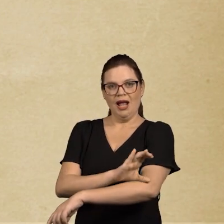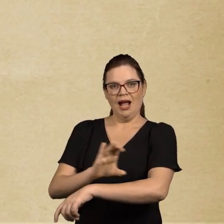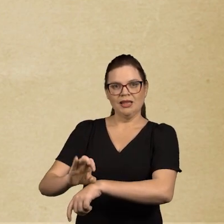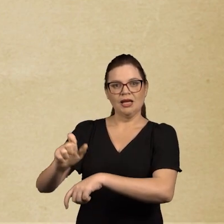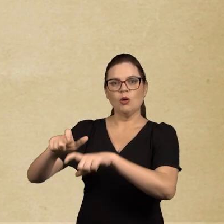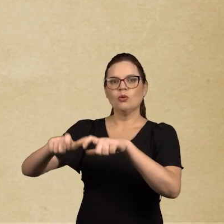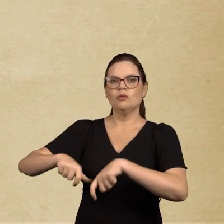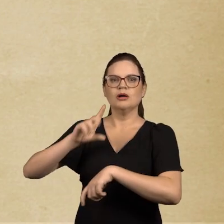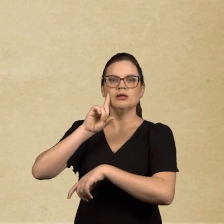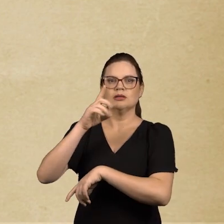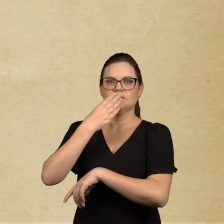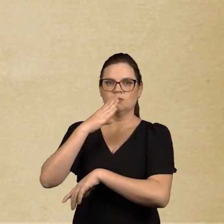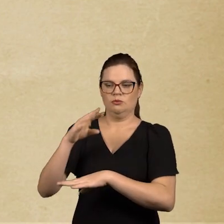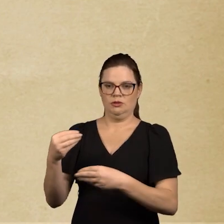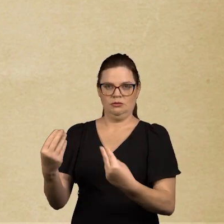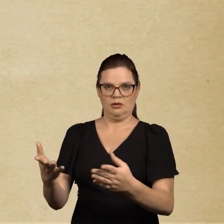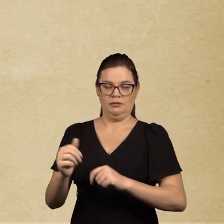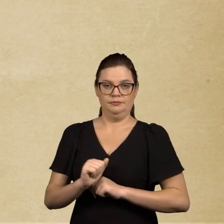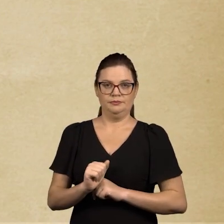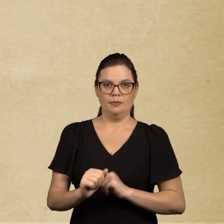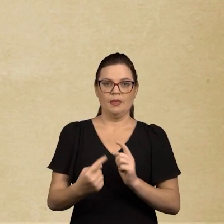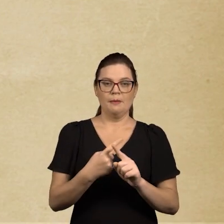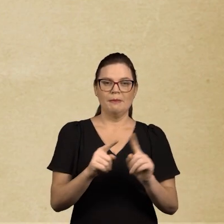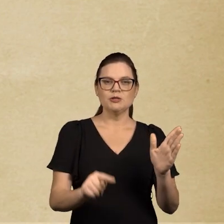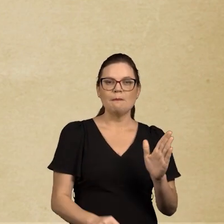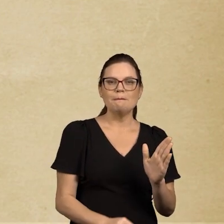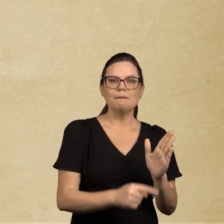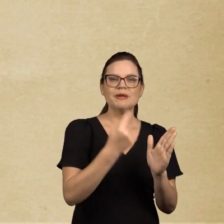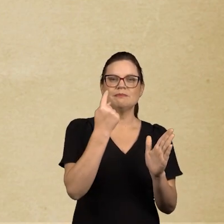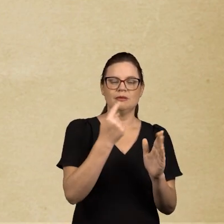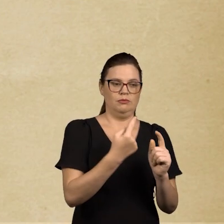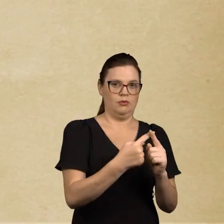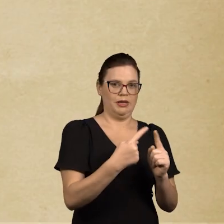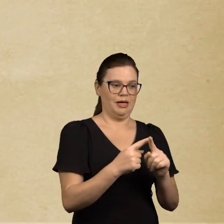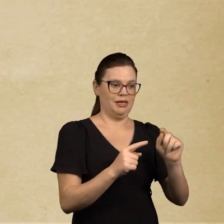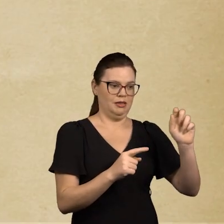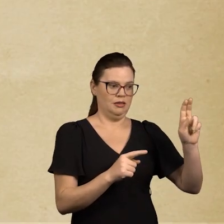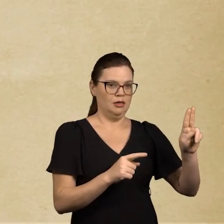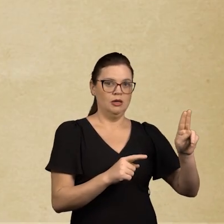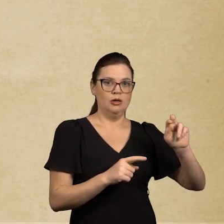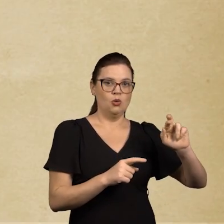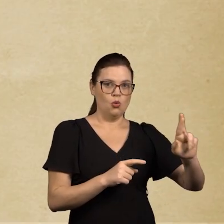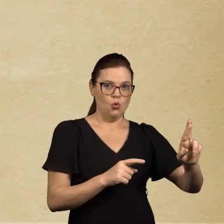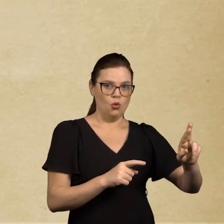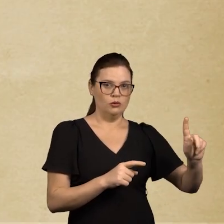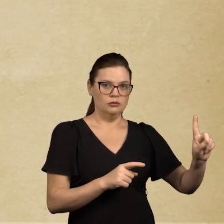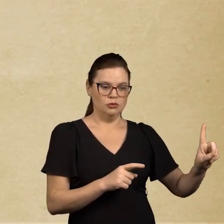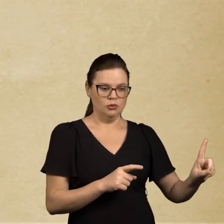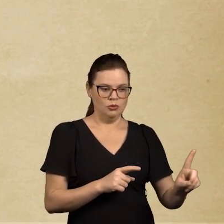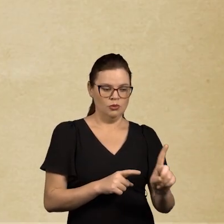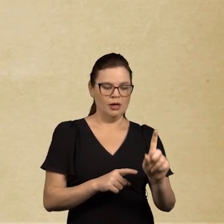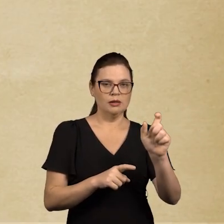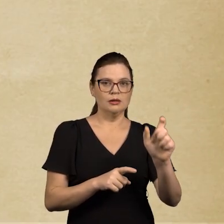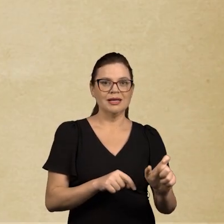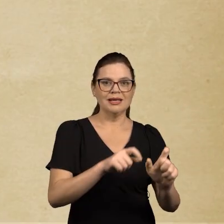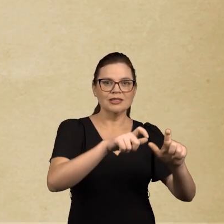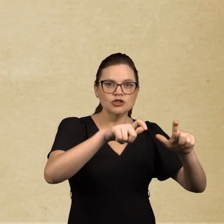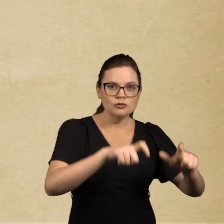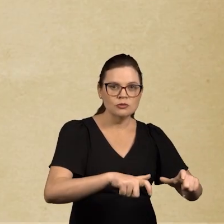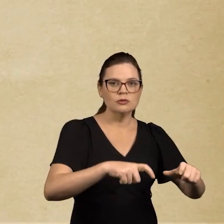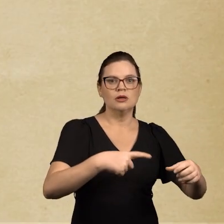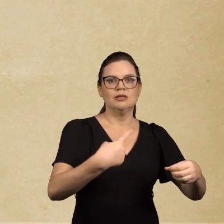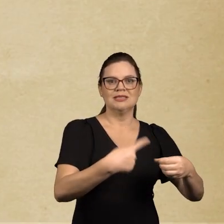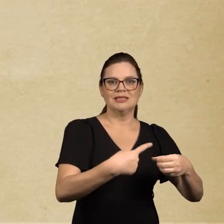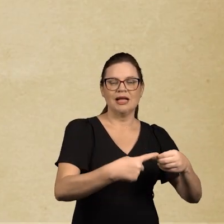Então, quando o primeiro lugar que ele chega, quando ele sai de Harã, ele com seus 75 anos, o primeiro local